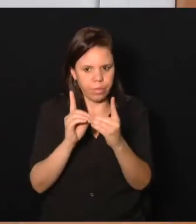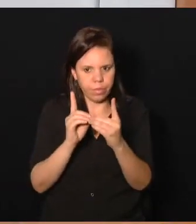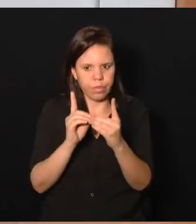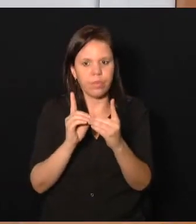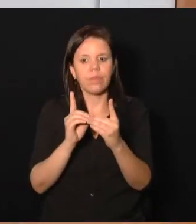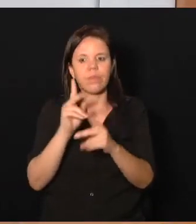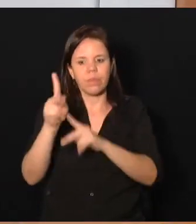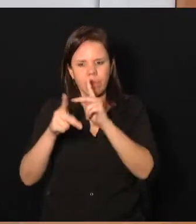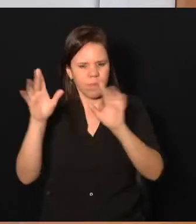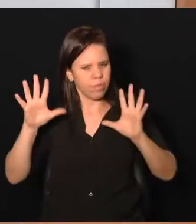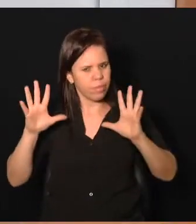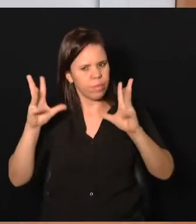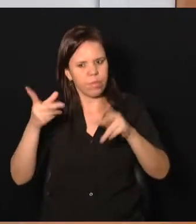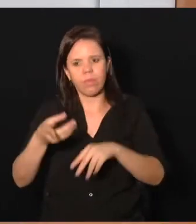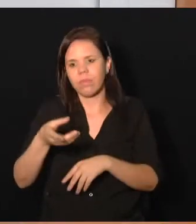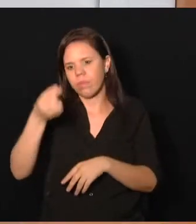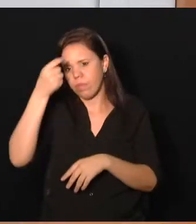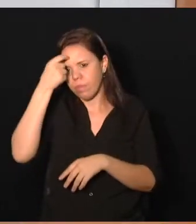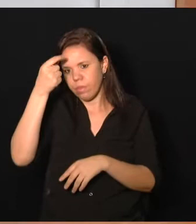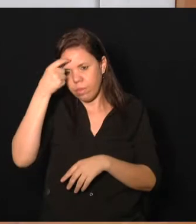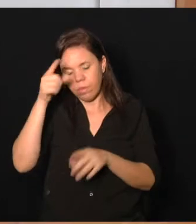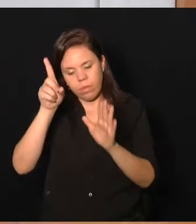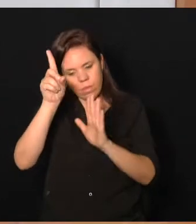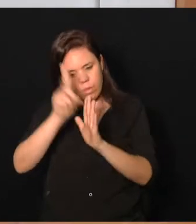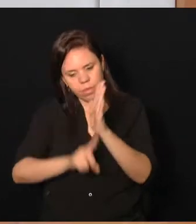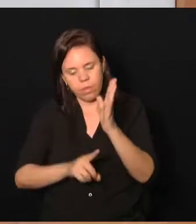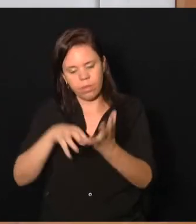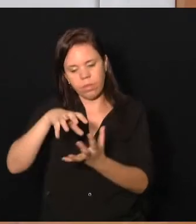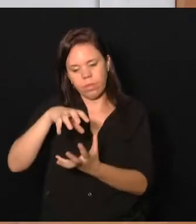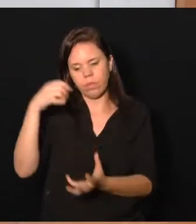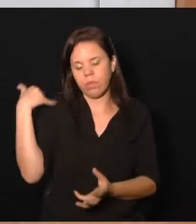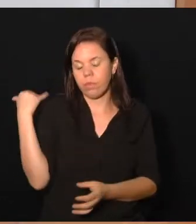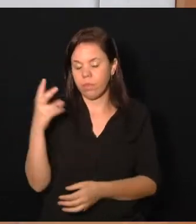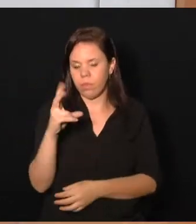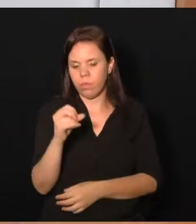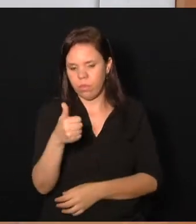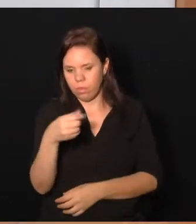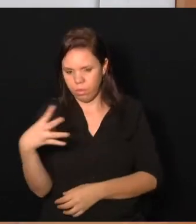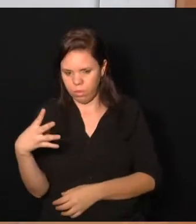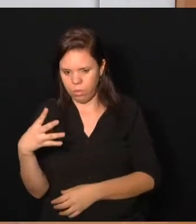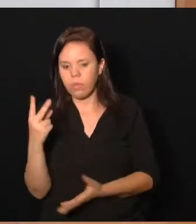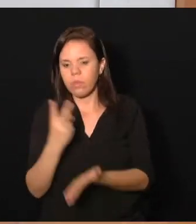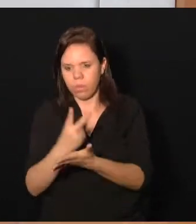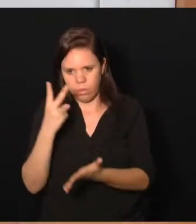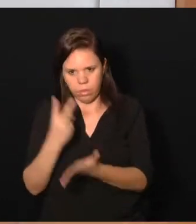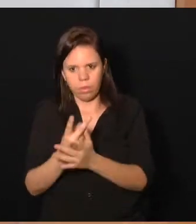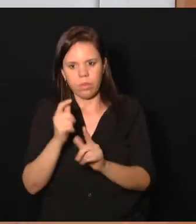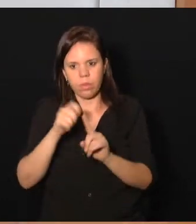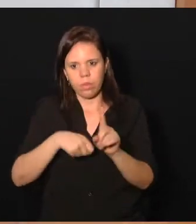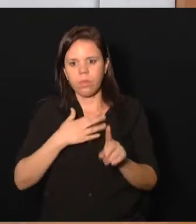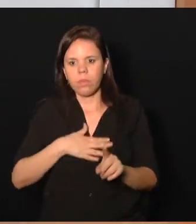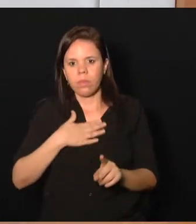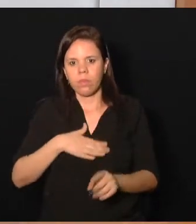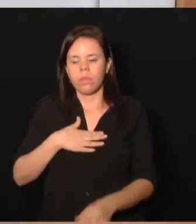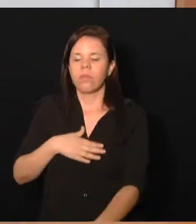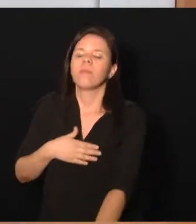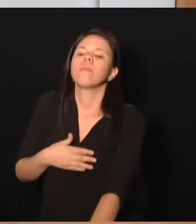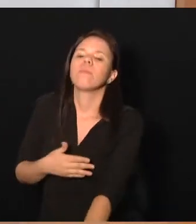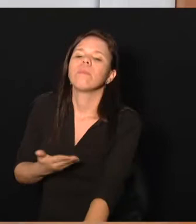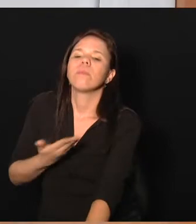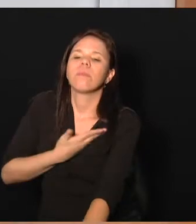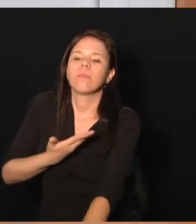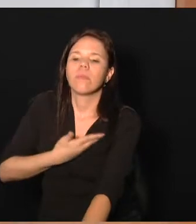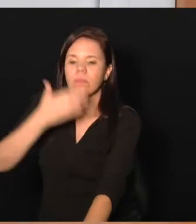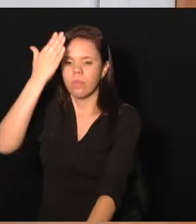conscientização da população sobre os seus direitos. Em 2014 mesmo, lá para meados de agosto, o Saga está aqui, é prova viva